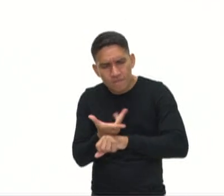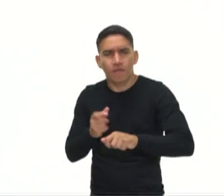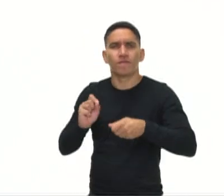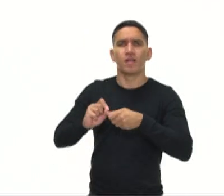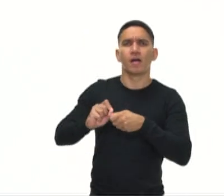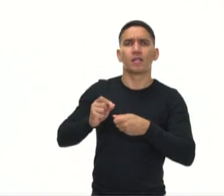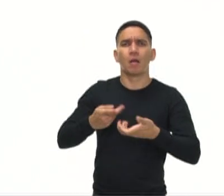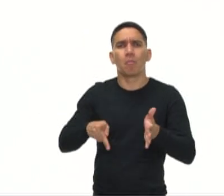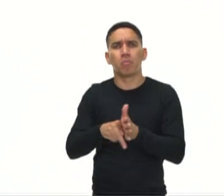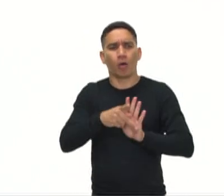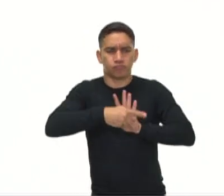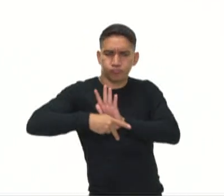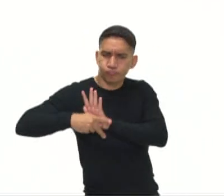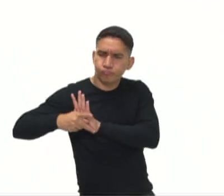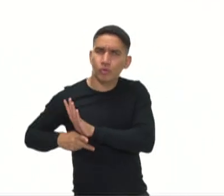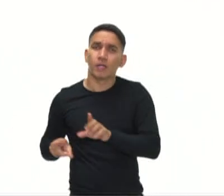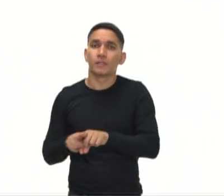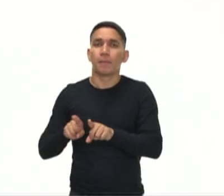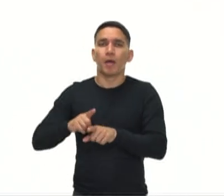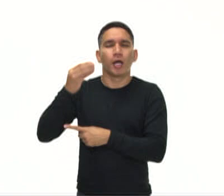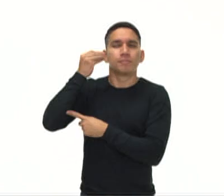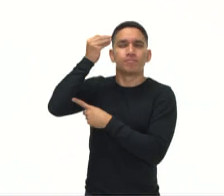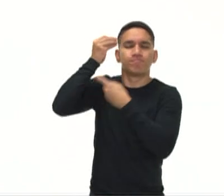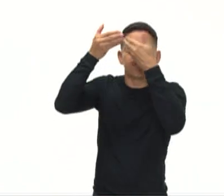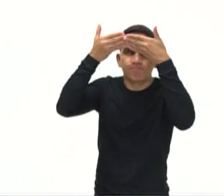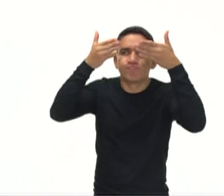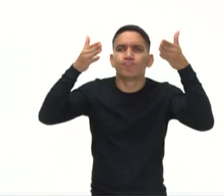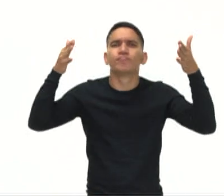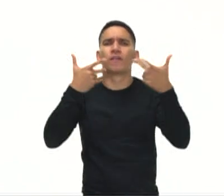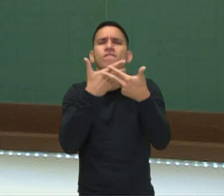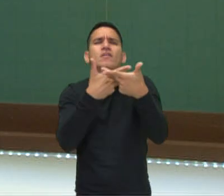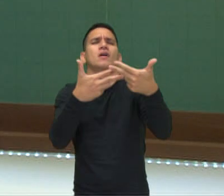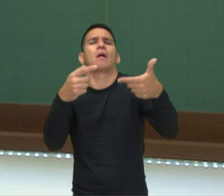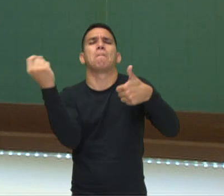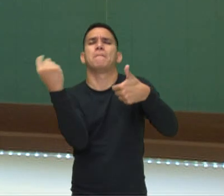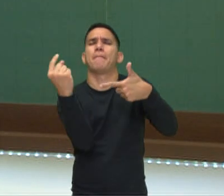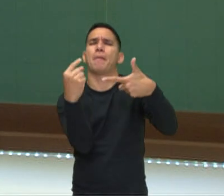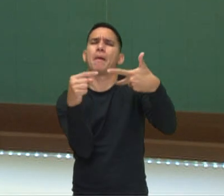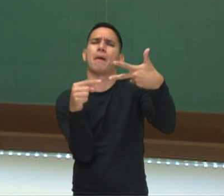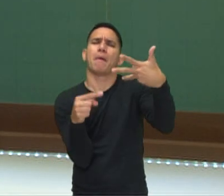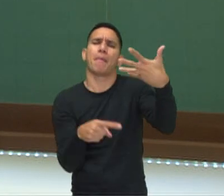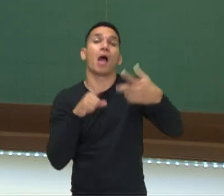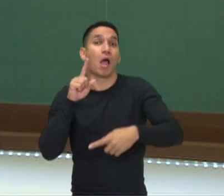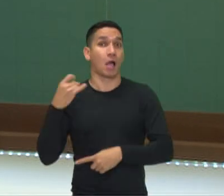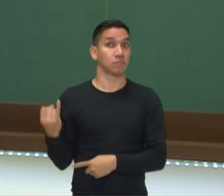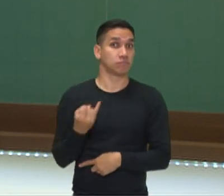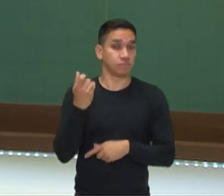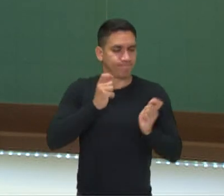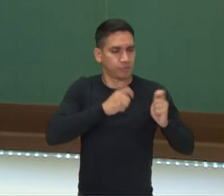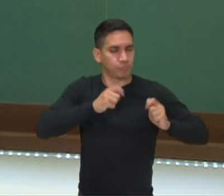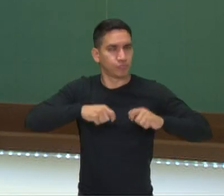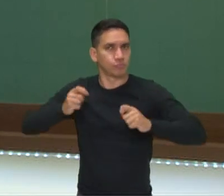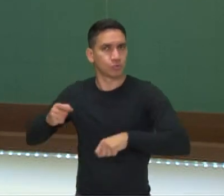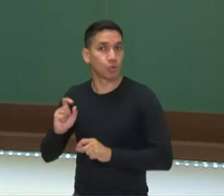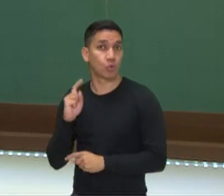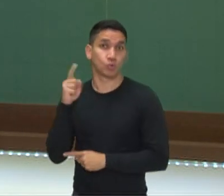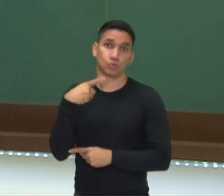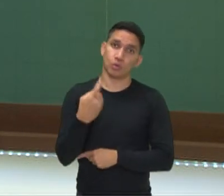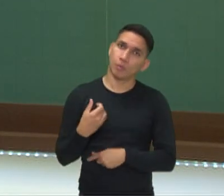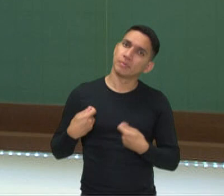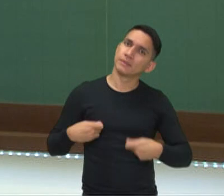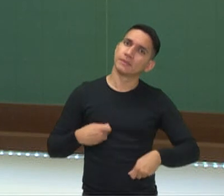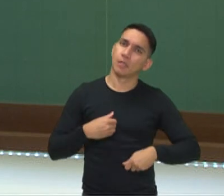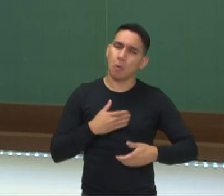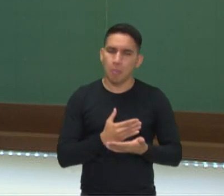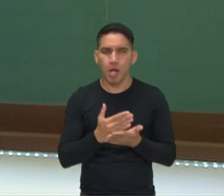projetos, abertura a novas experiências. Então, são muitas competências importantes e que precisamos começar